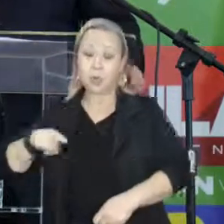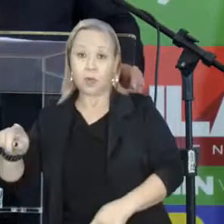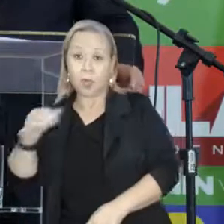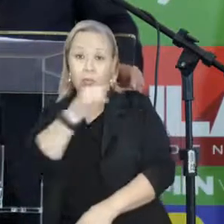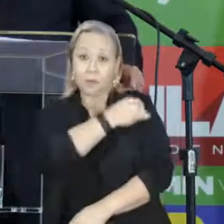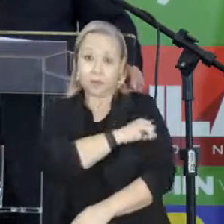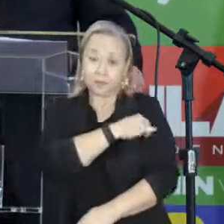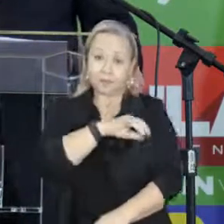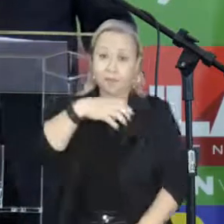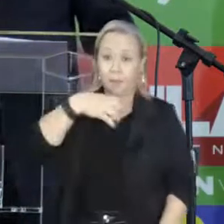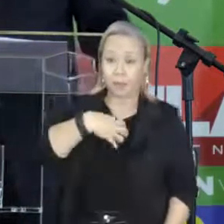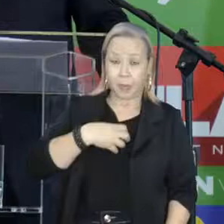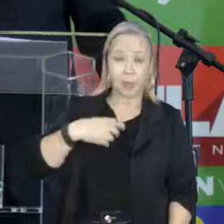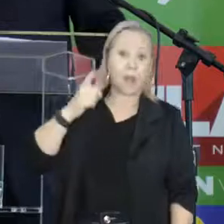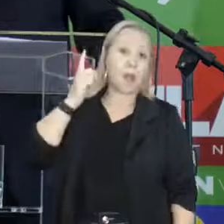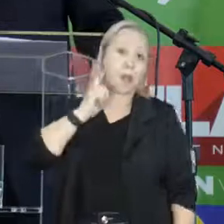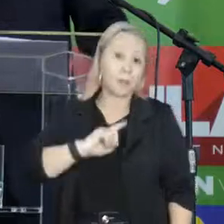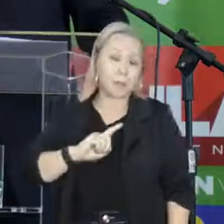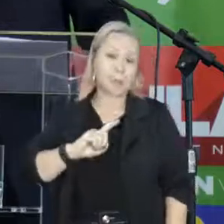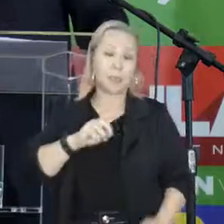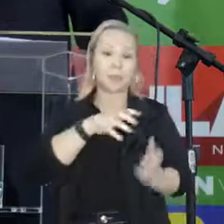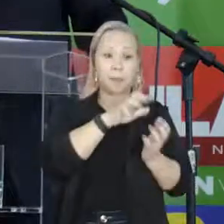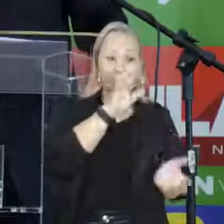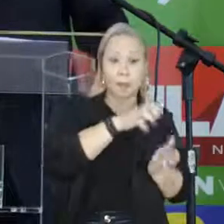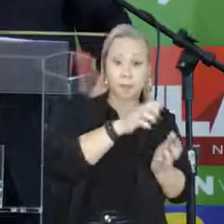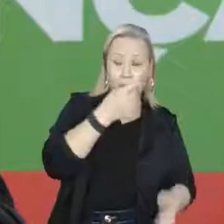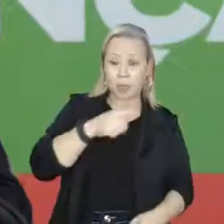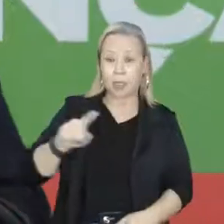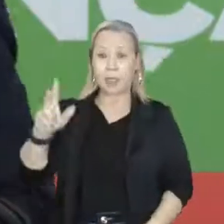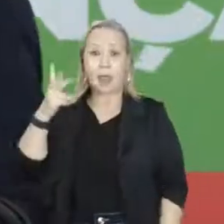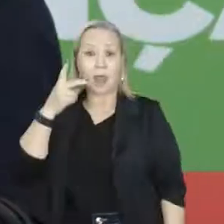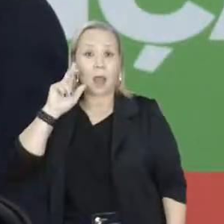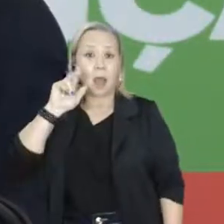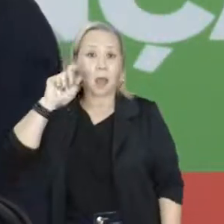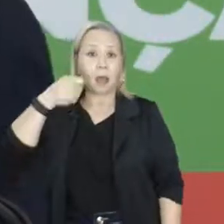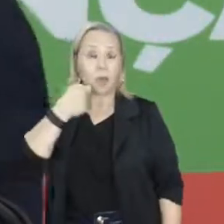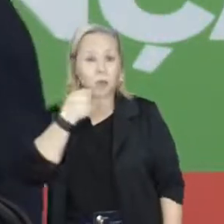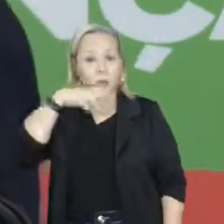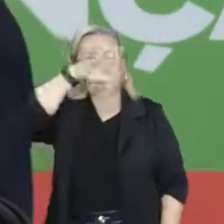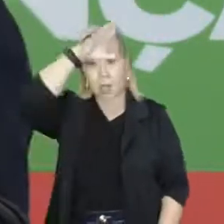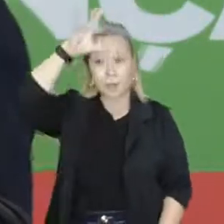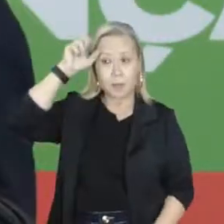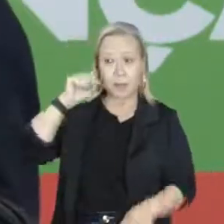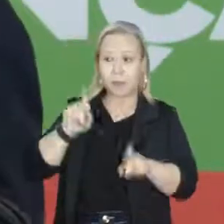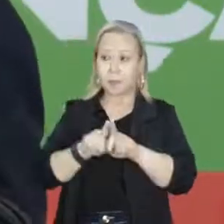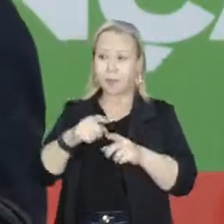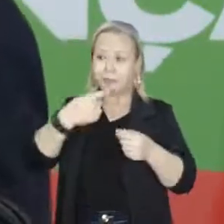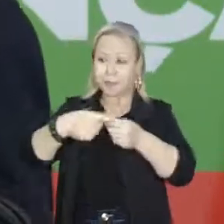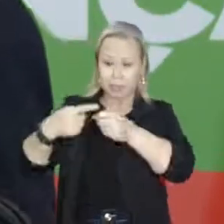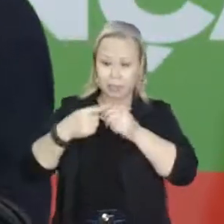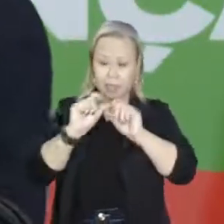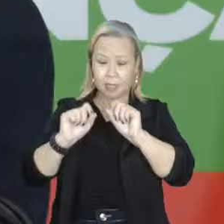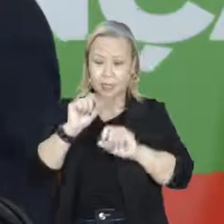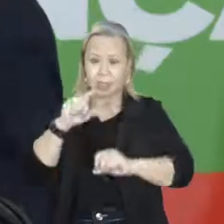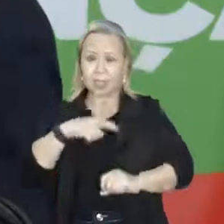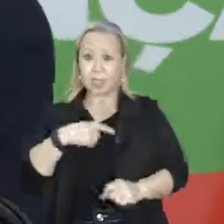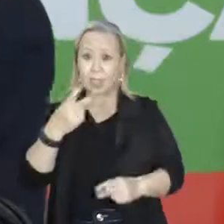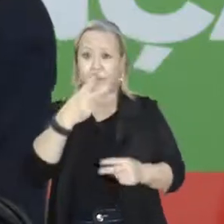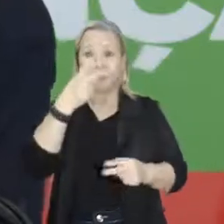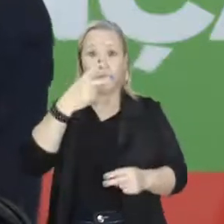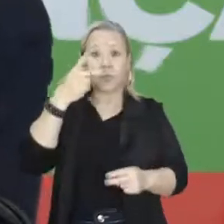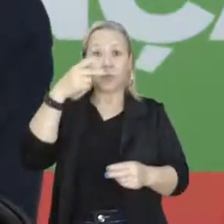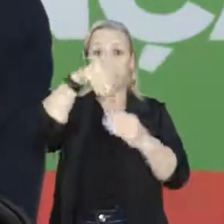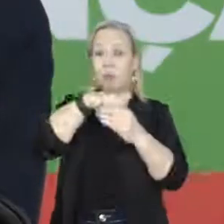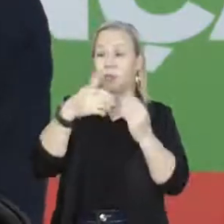que ir a Pernambuco, tenho que ir a Alagoas, tenho que ir ao Amazonas. Nas cidades em que a gente tem dois turnos de companheiros